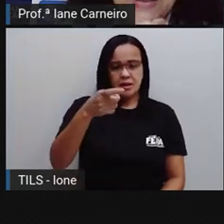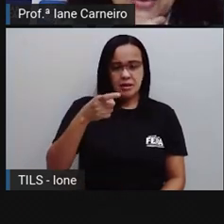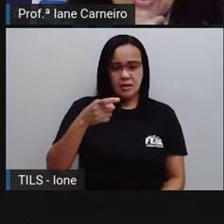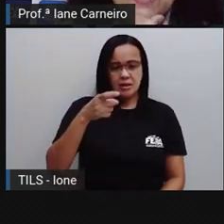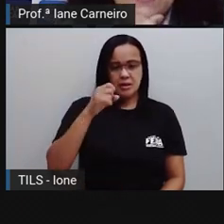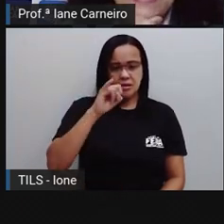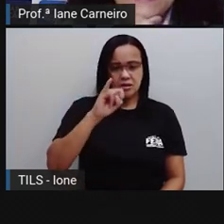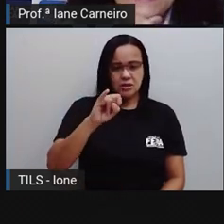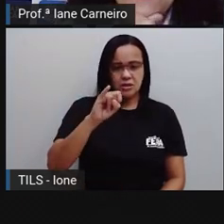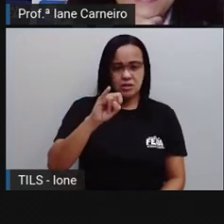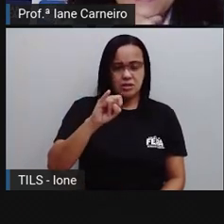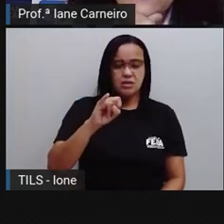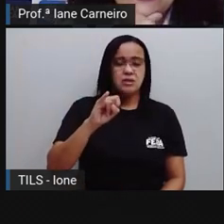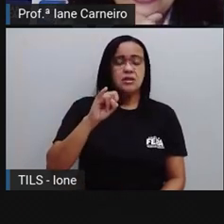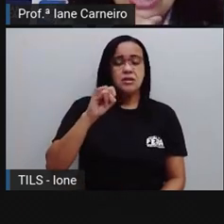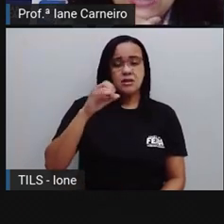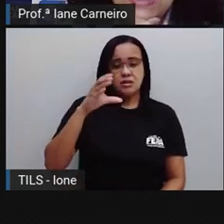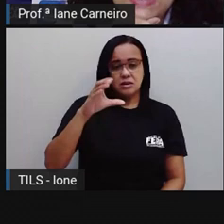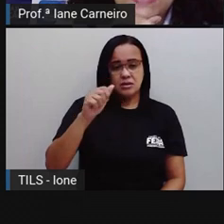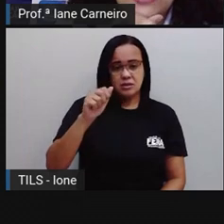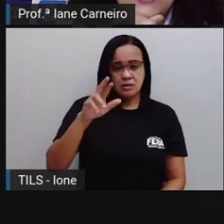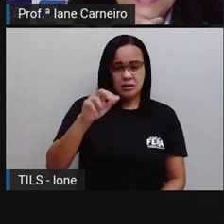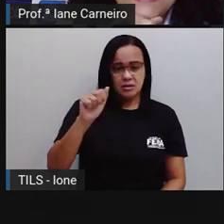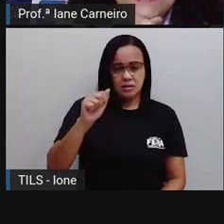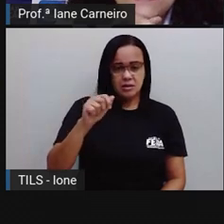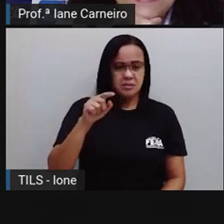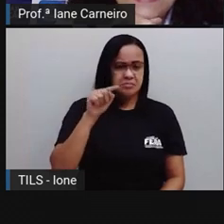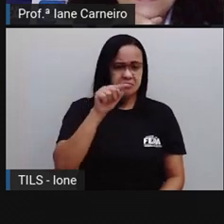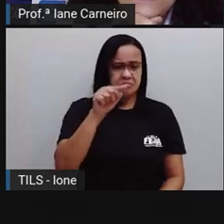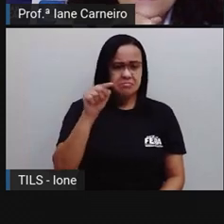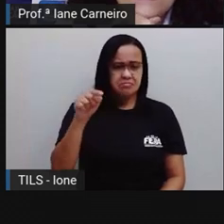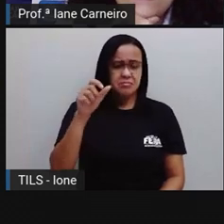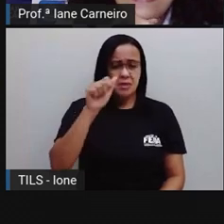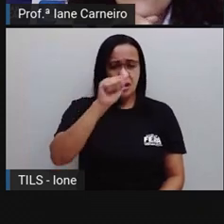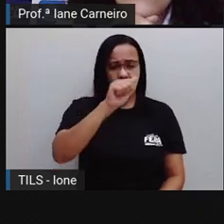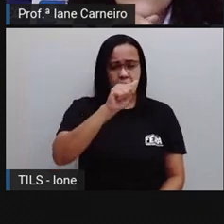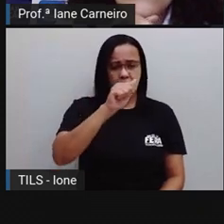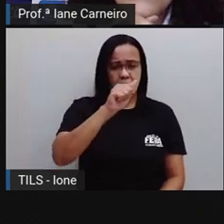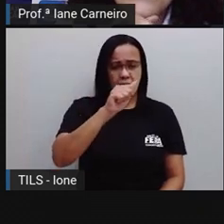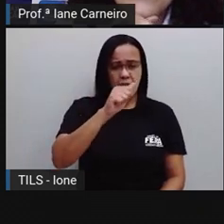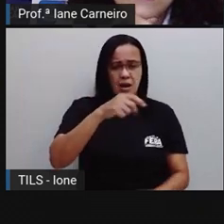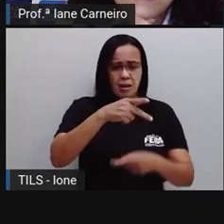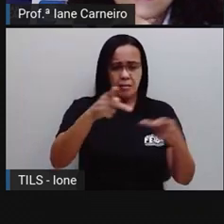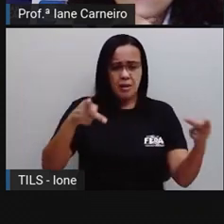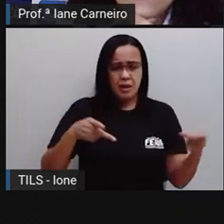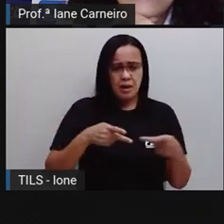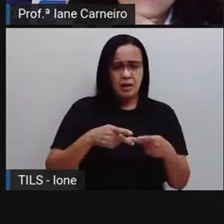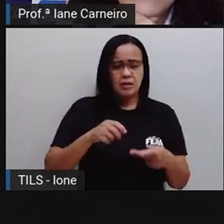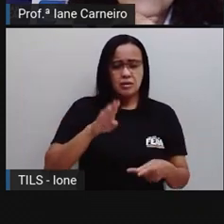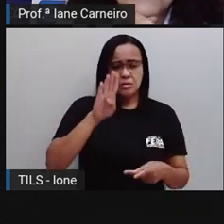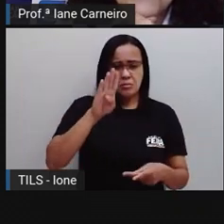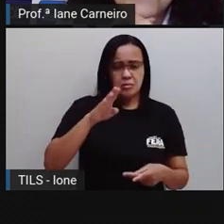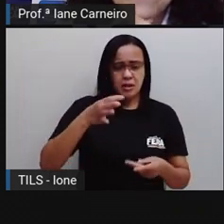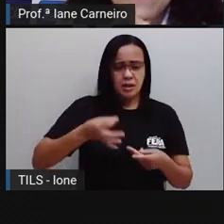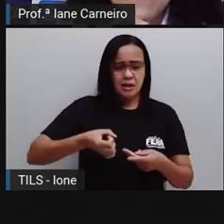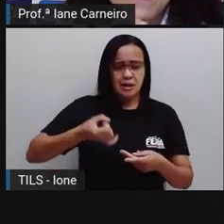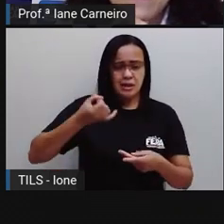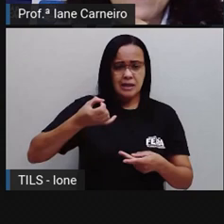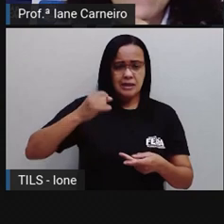palavra prato letra B xícara ou letras e garfo escrito